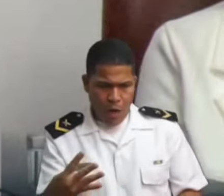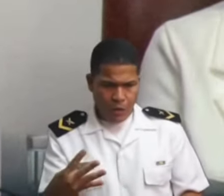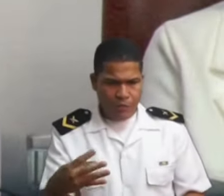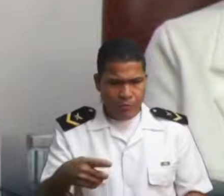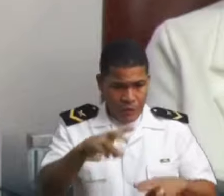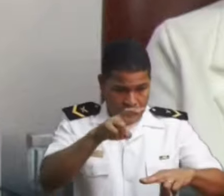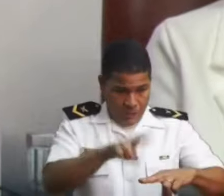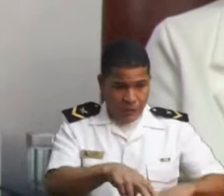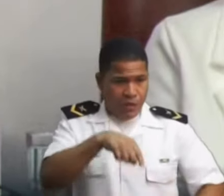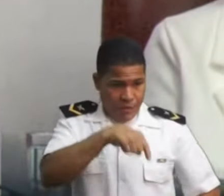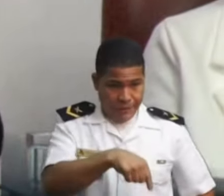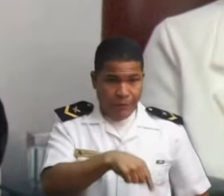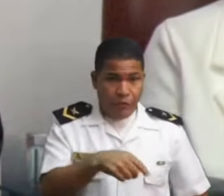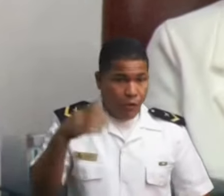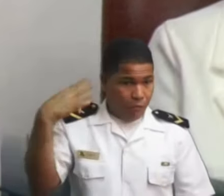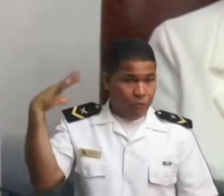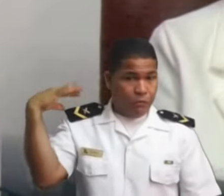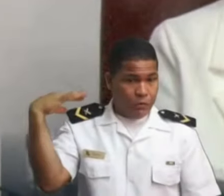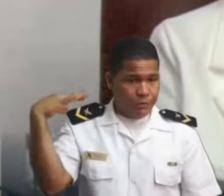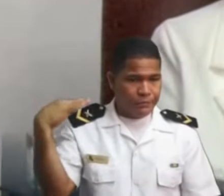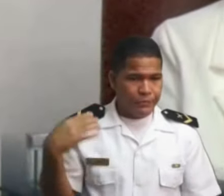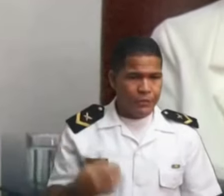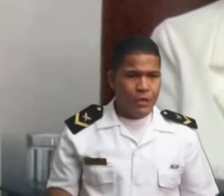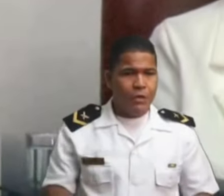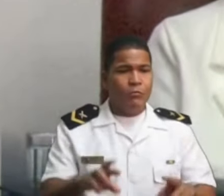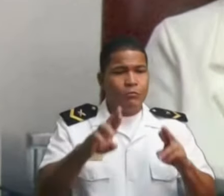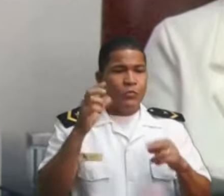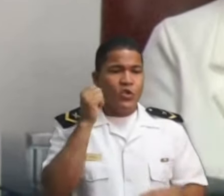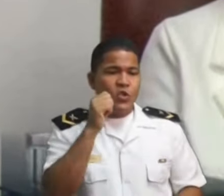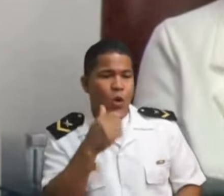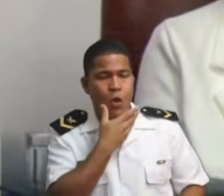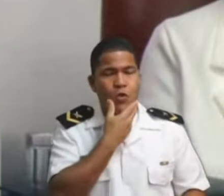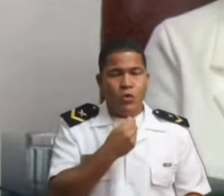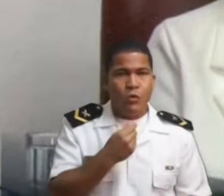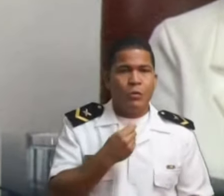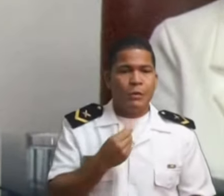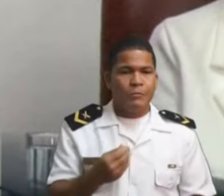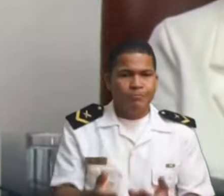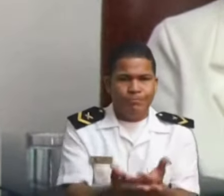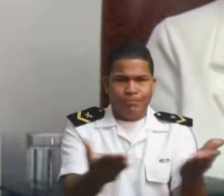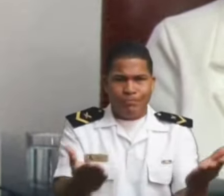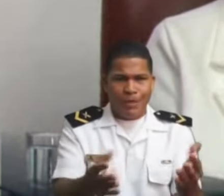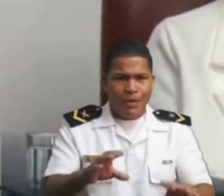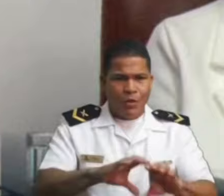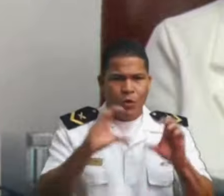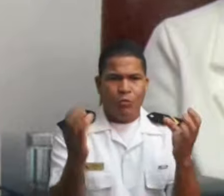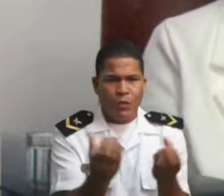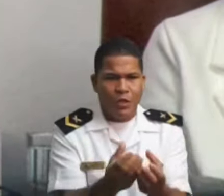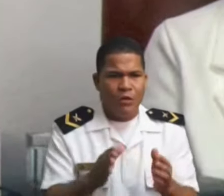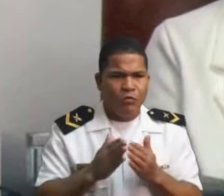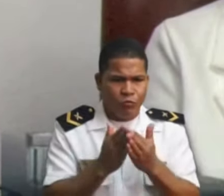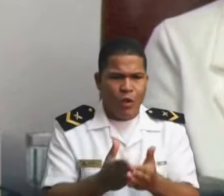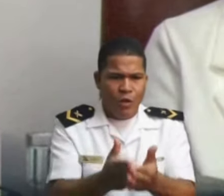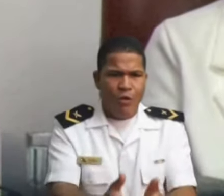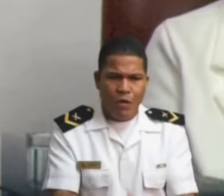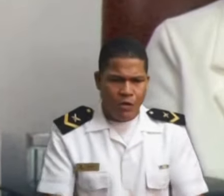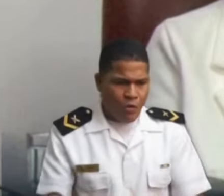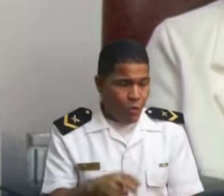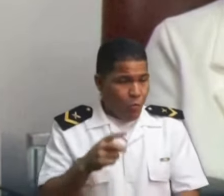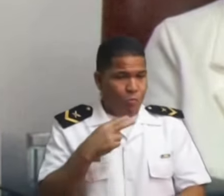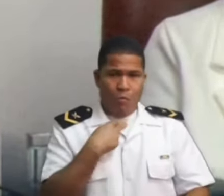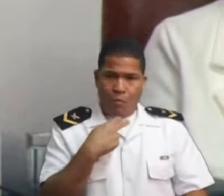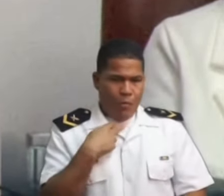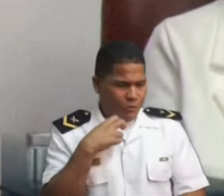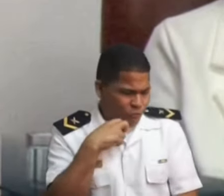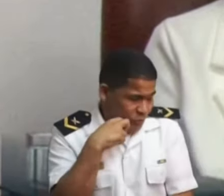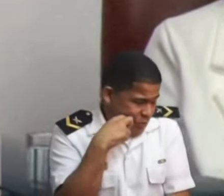Senhoras, senhores, membros da comunidade aquaviária, gente do mar e do porto, não podemos ser tímidos na nossa empreitada